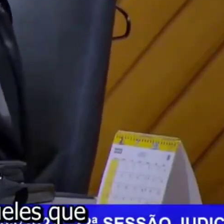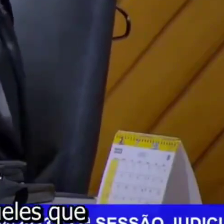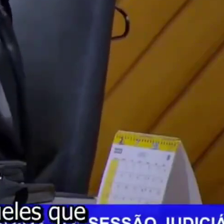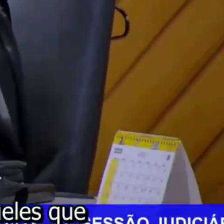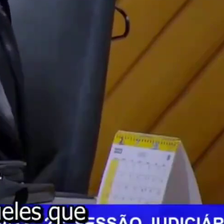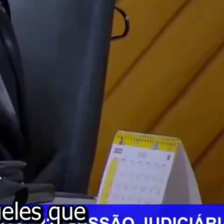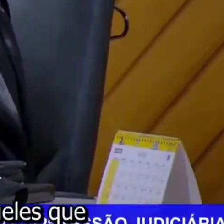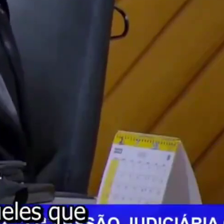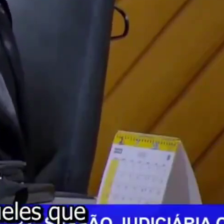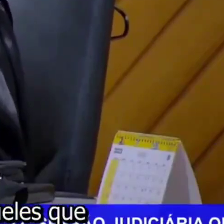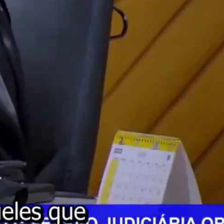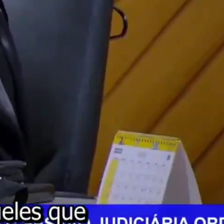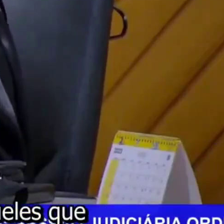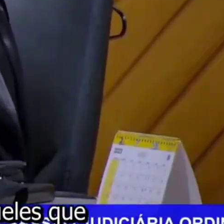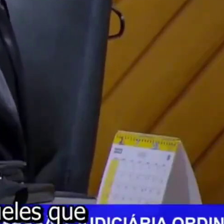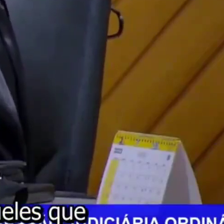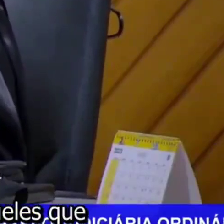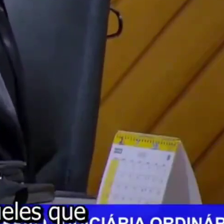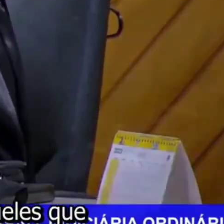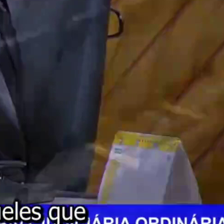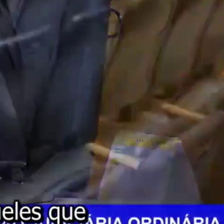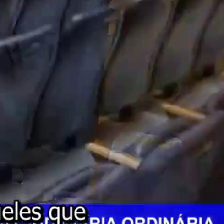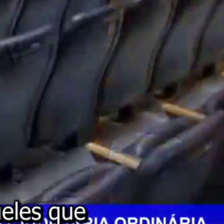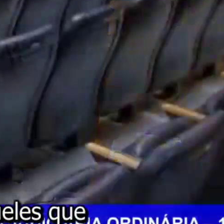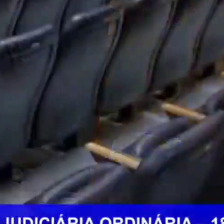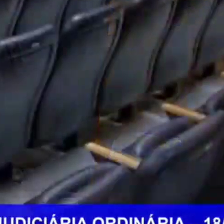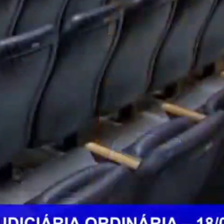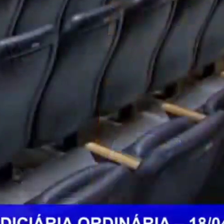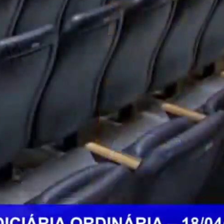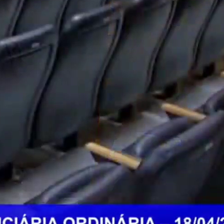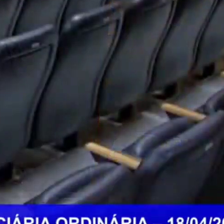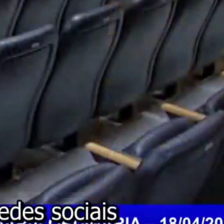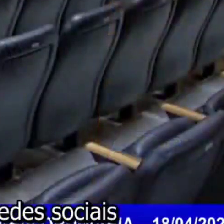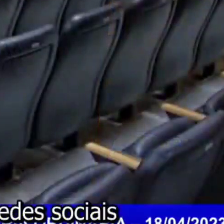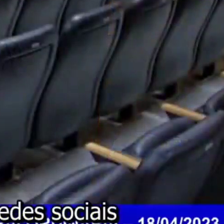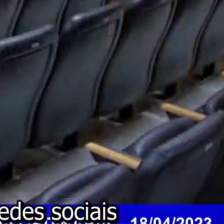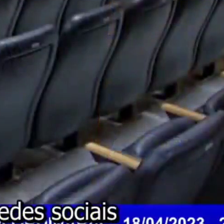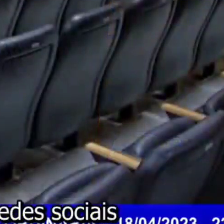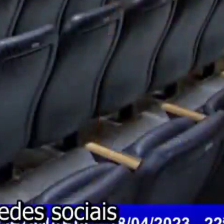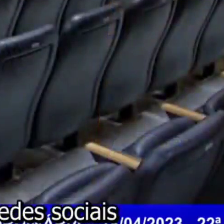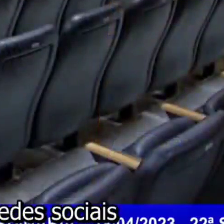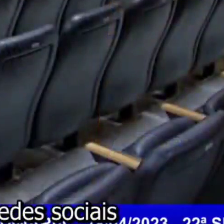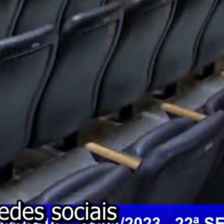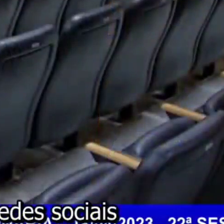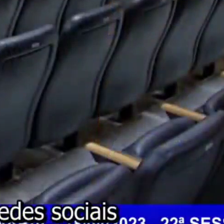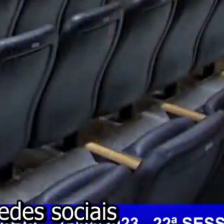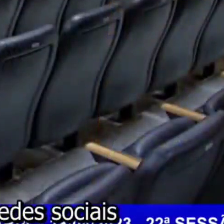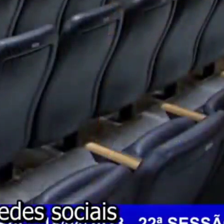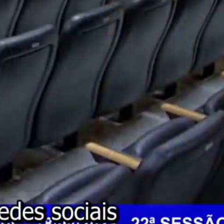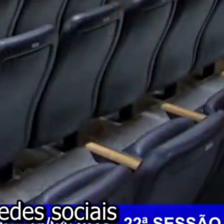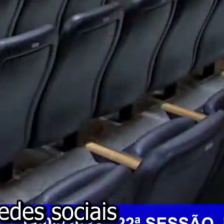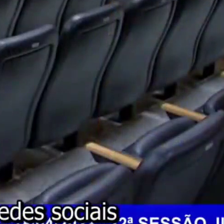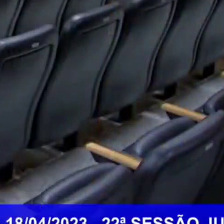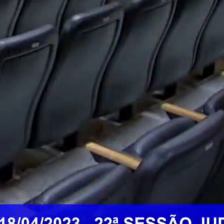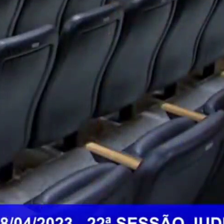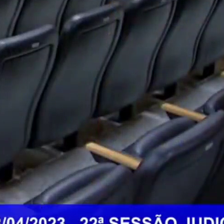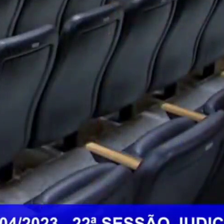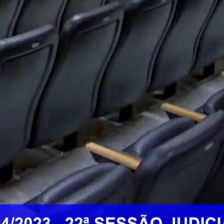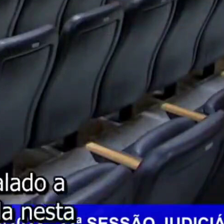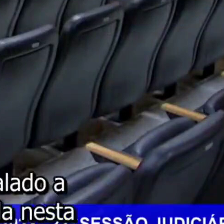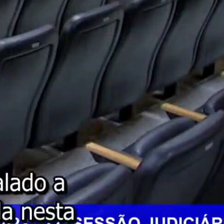atuar em sustentação oral pela internet, e aqueles que nos acompanham nas redes